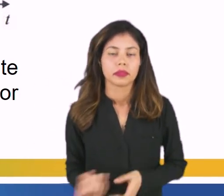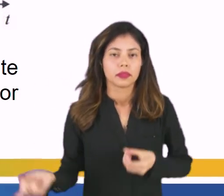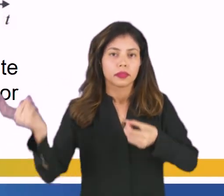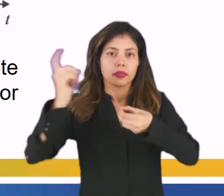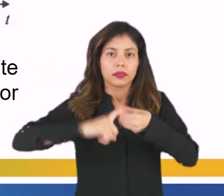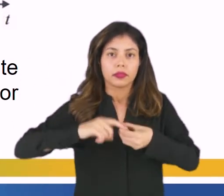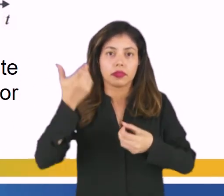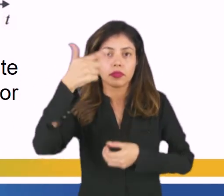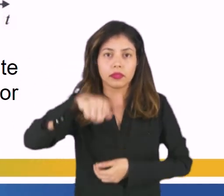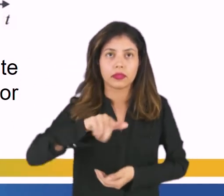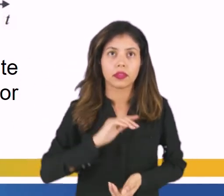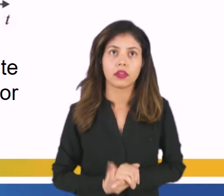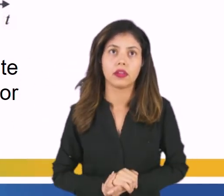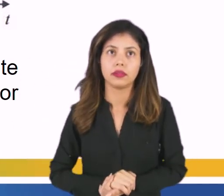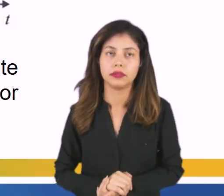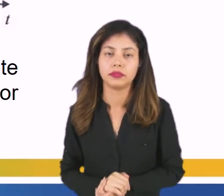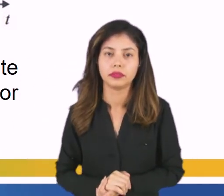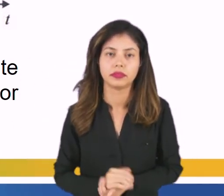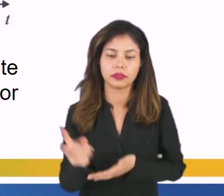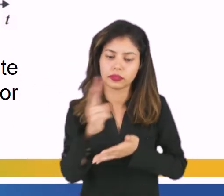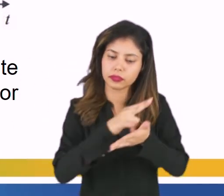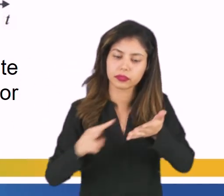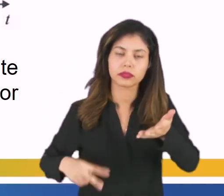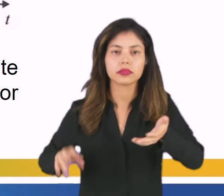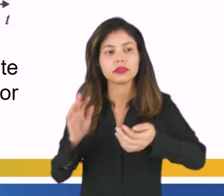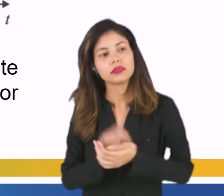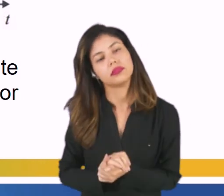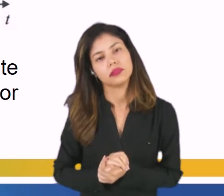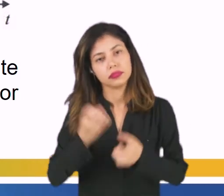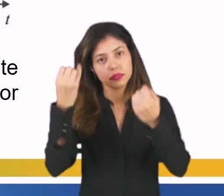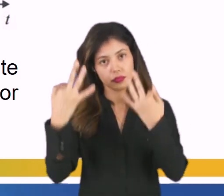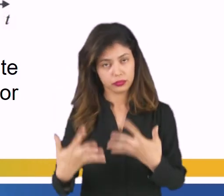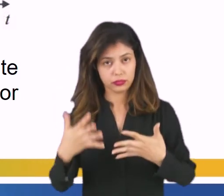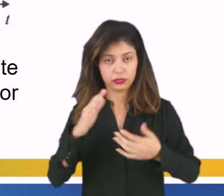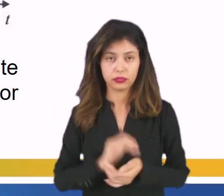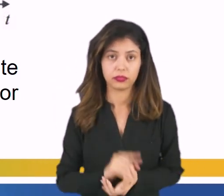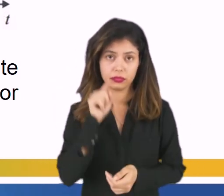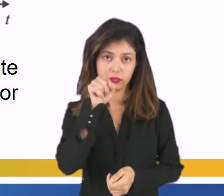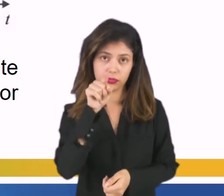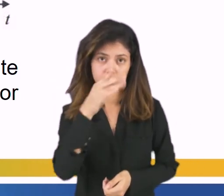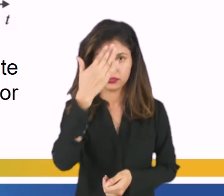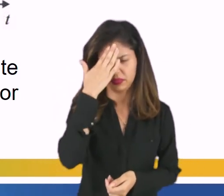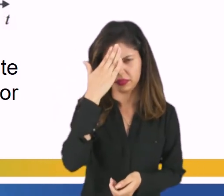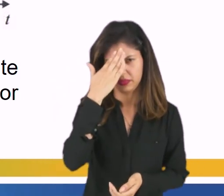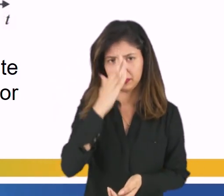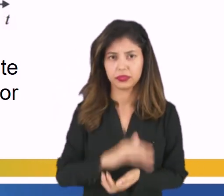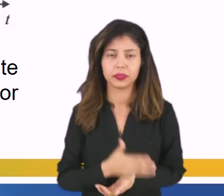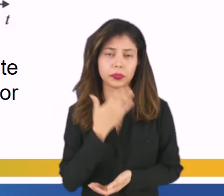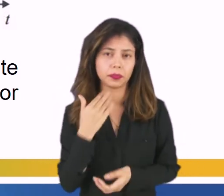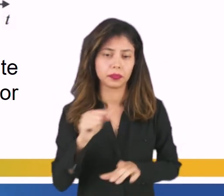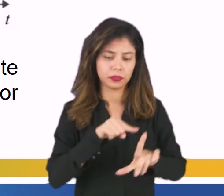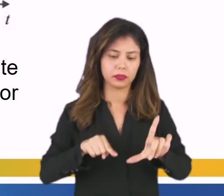aí voltem novamente à releitura do enunciado para vocês compreenderem esse